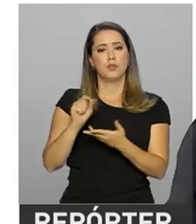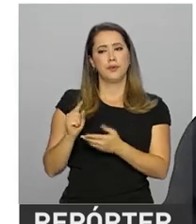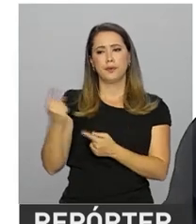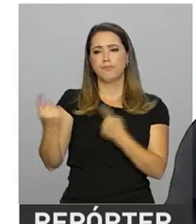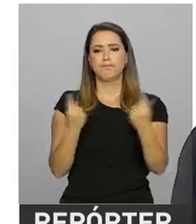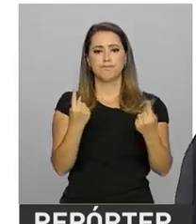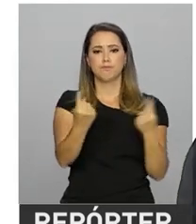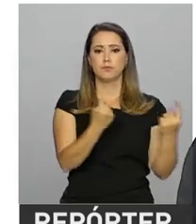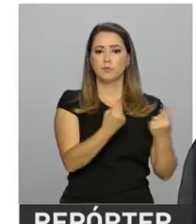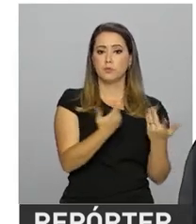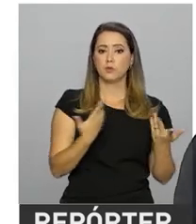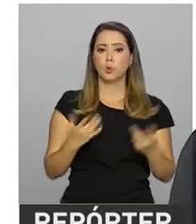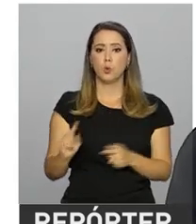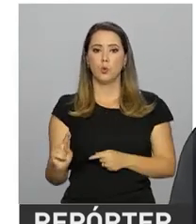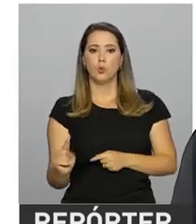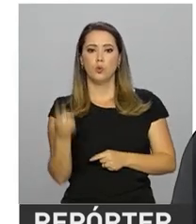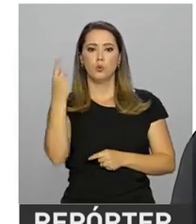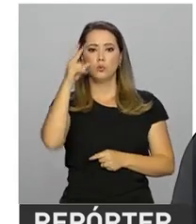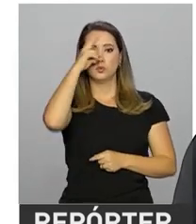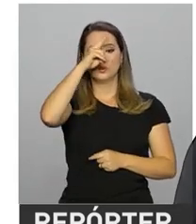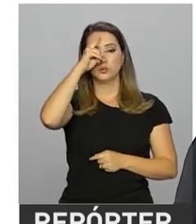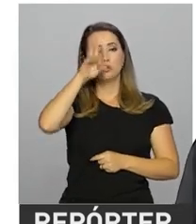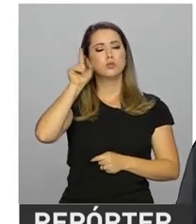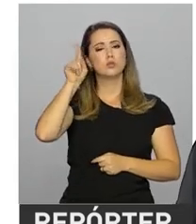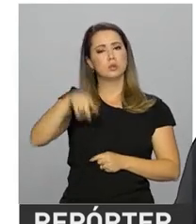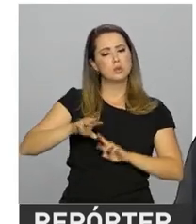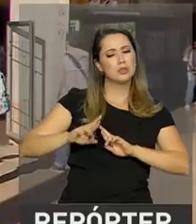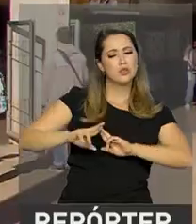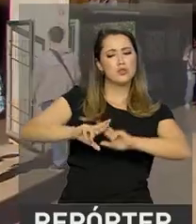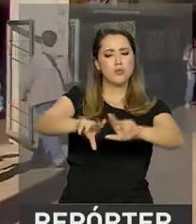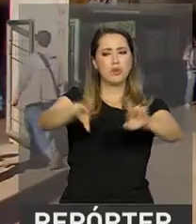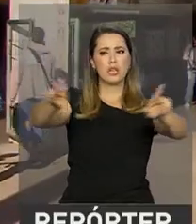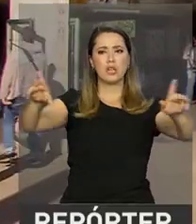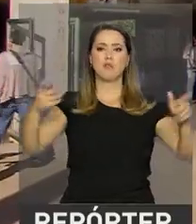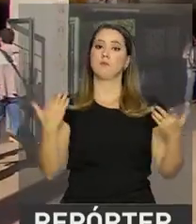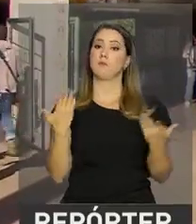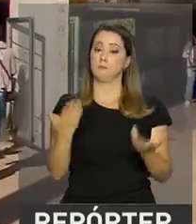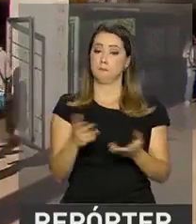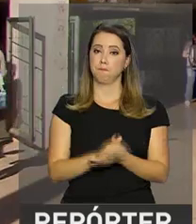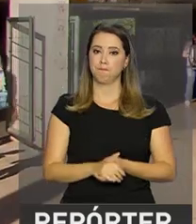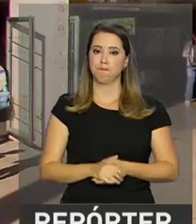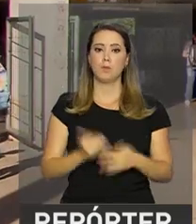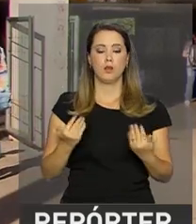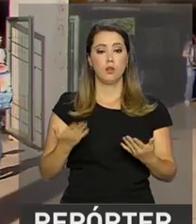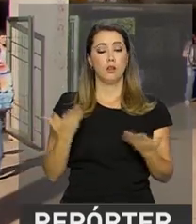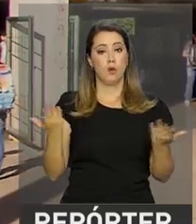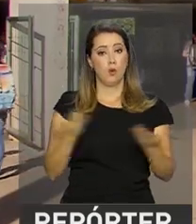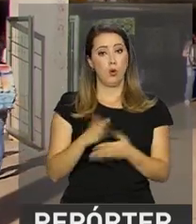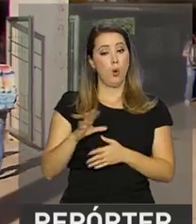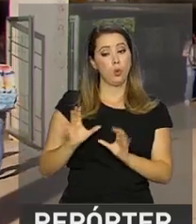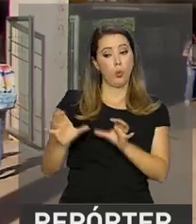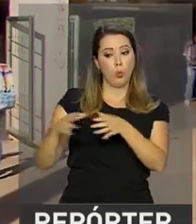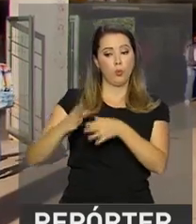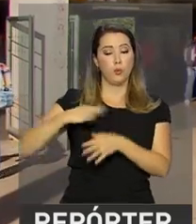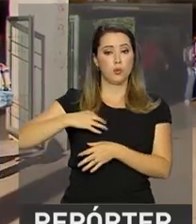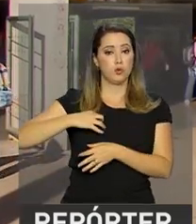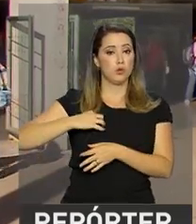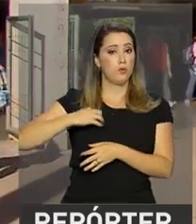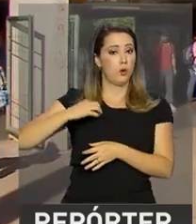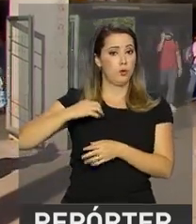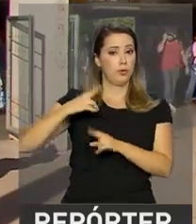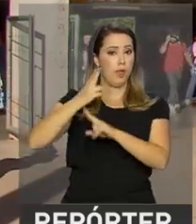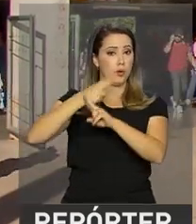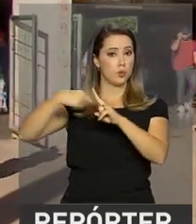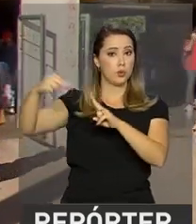traz uma história única as histórias são muito distintos para viabilizar o projeto o banco de voluntários da universidade de brasília